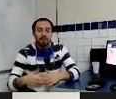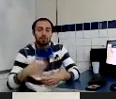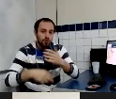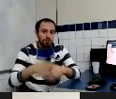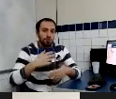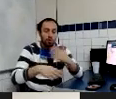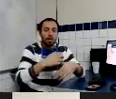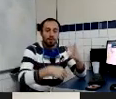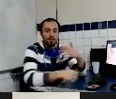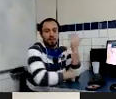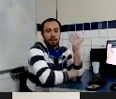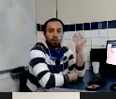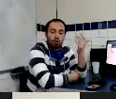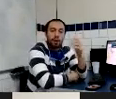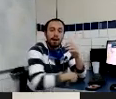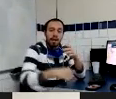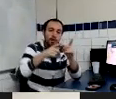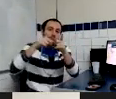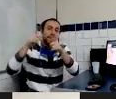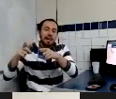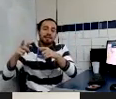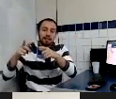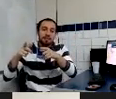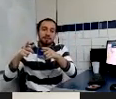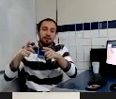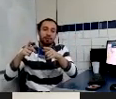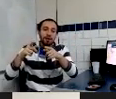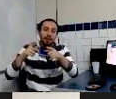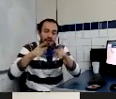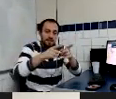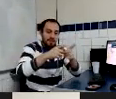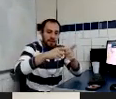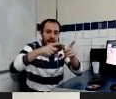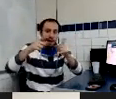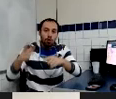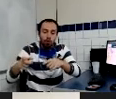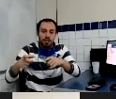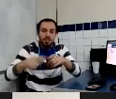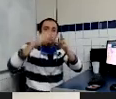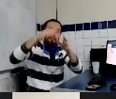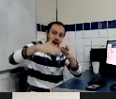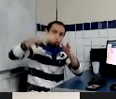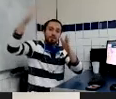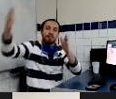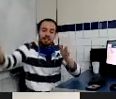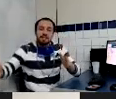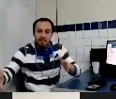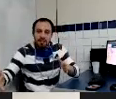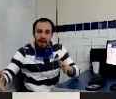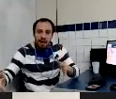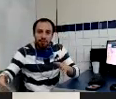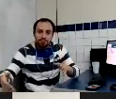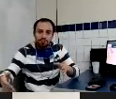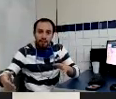férias os vídeos que eu coloquei para vocês lá no Roma, eu expliquei essa transição desse ser que era nômade para um ser